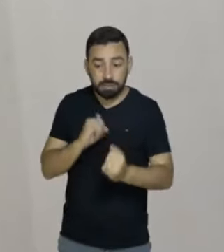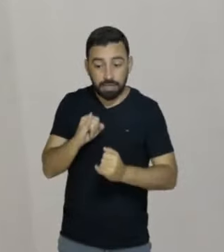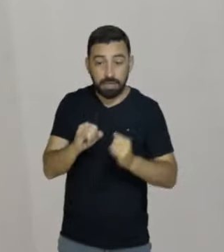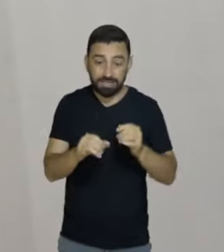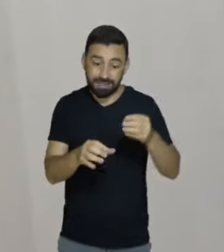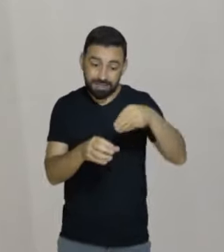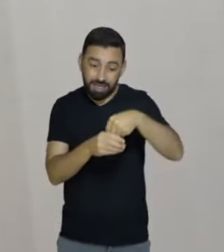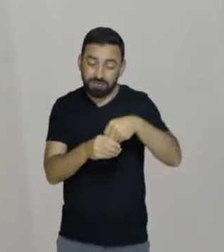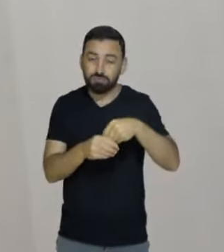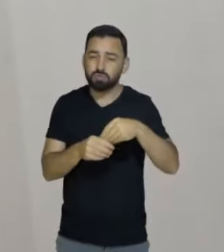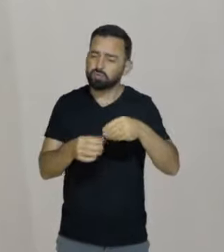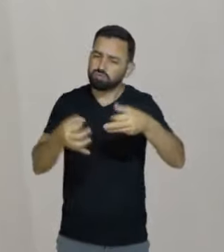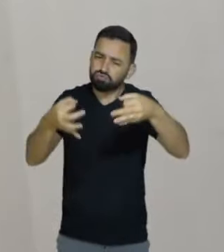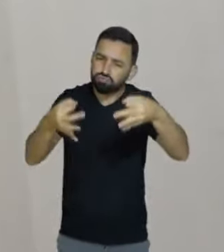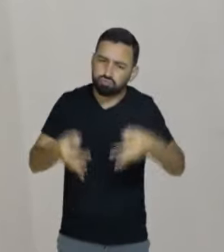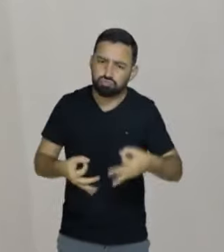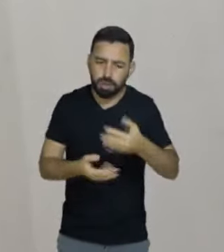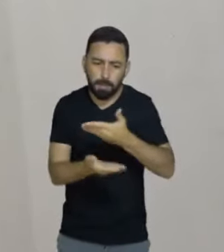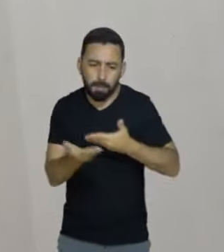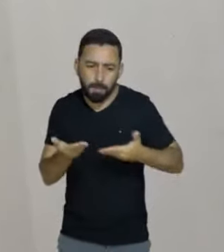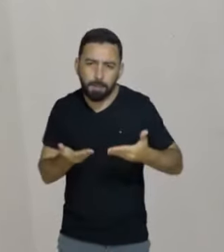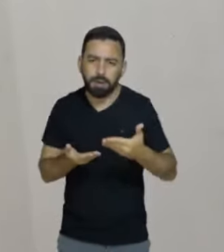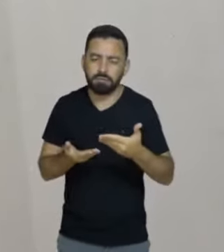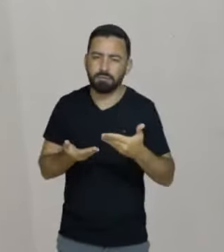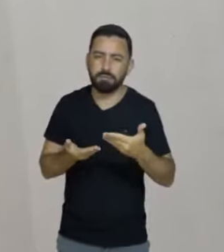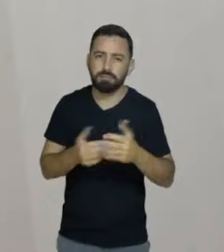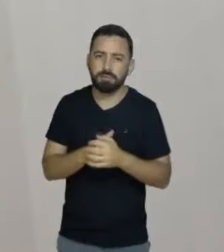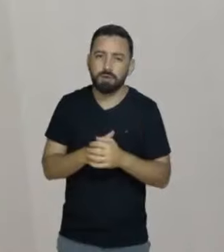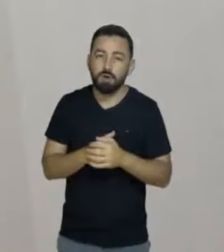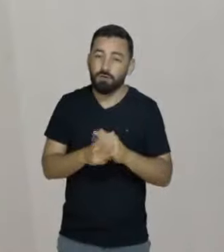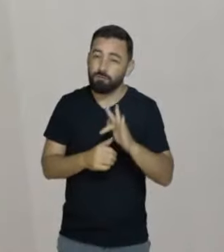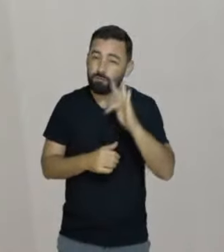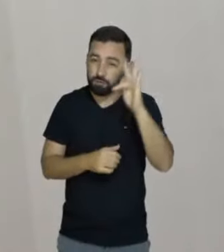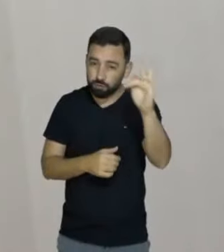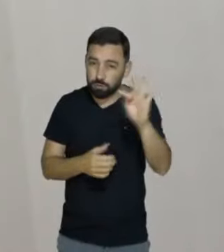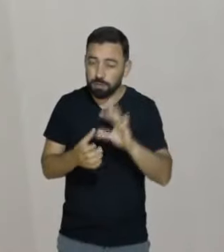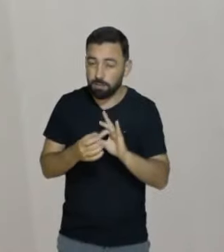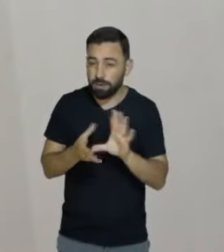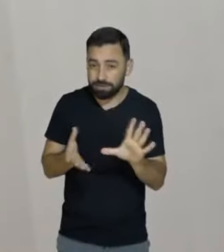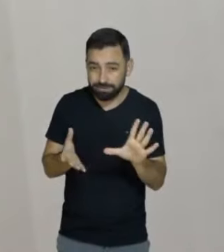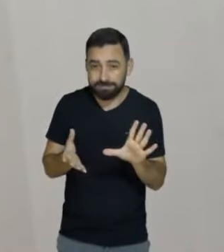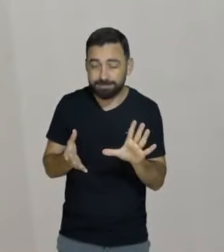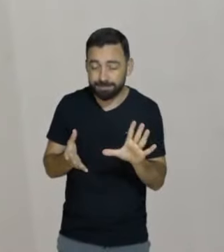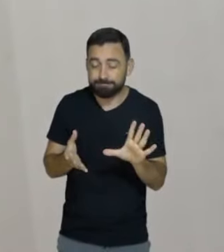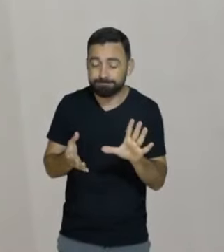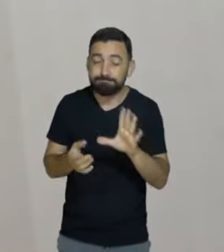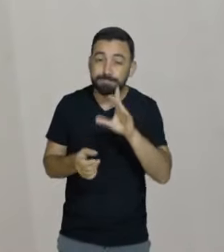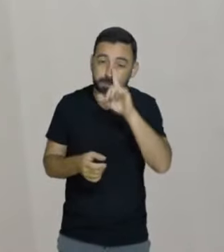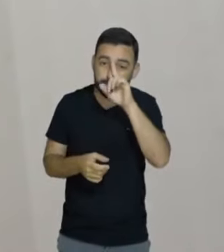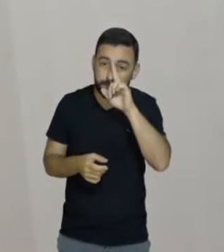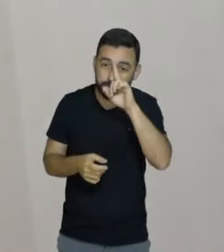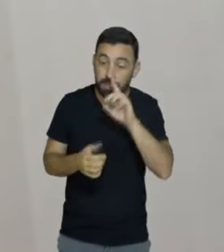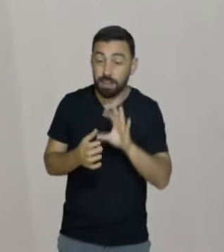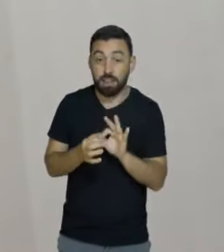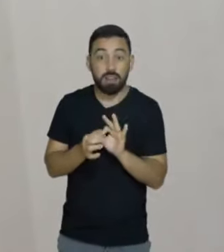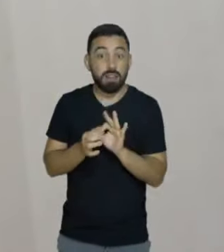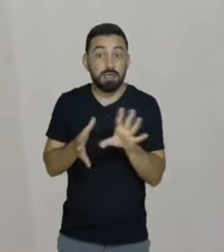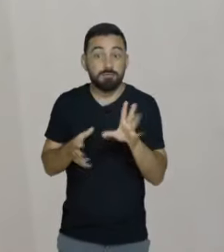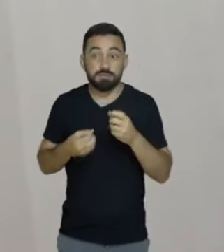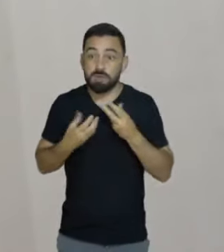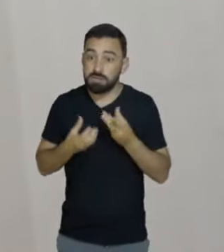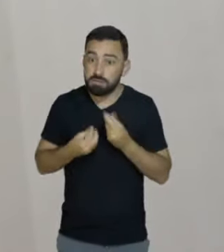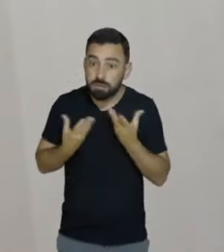e plural. Senhoras e senhores, o futuro da nossa democracia está em jogo. A liberdade de expressão é um direito